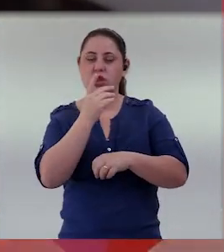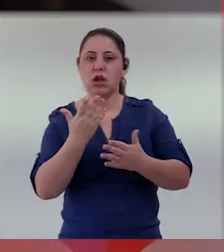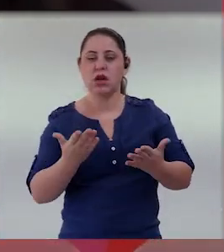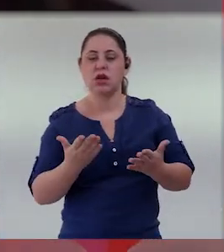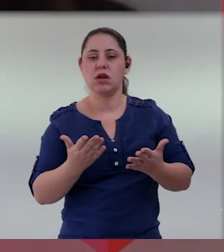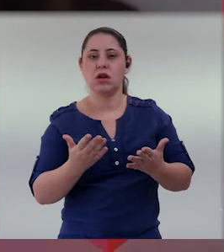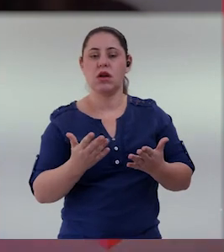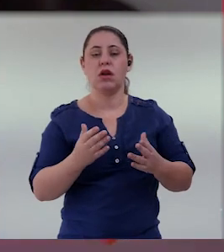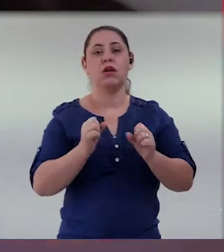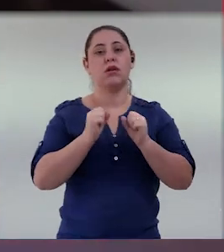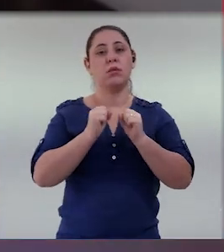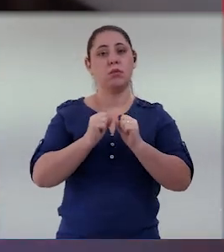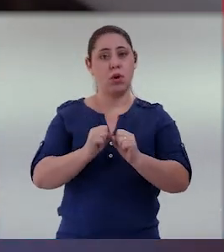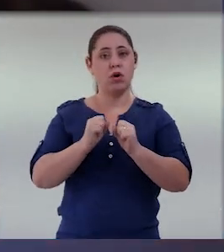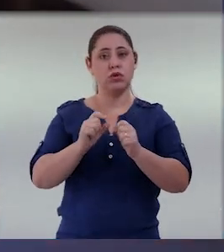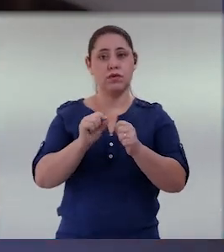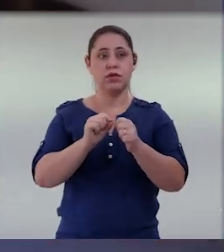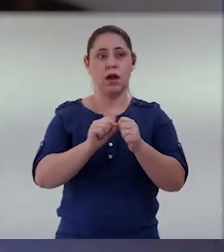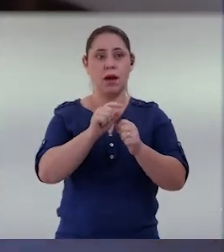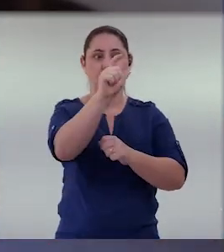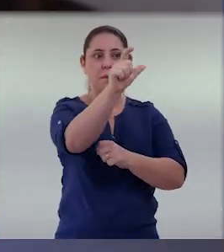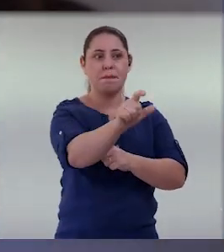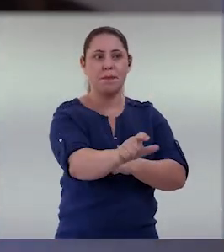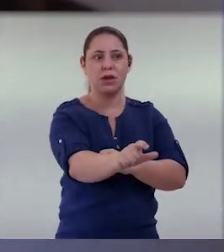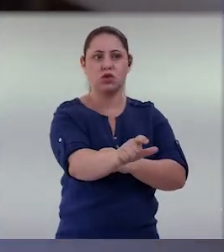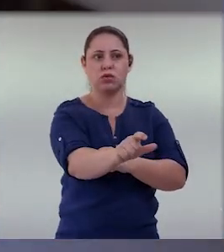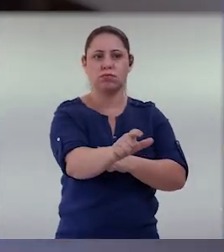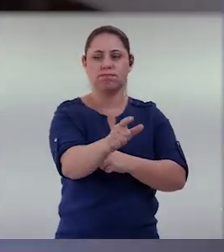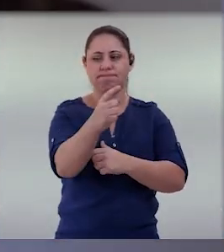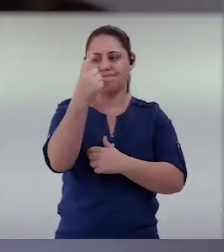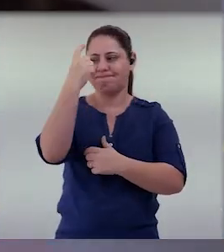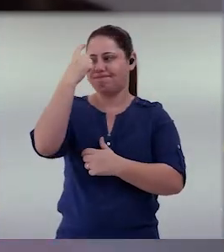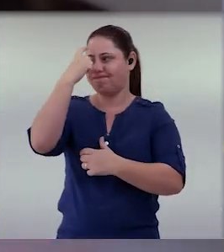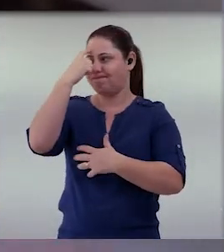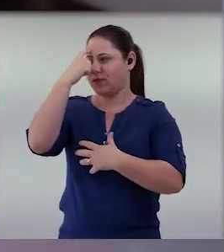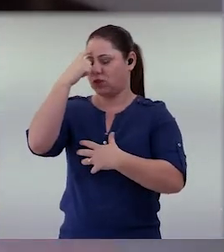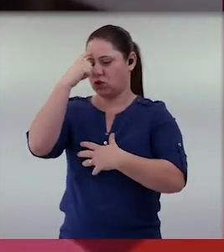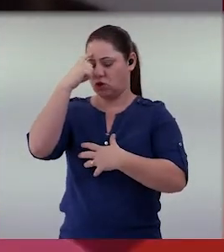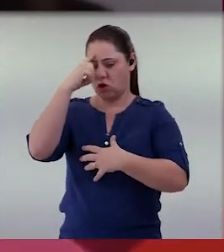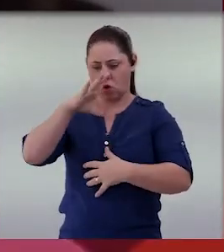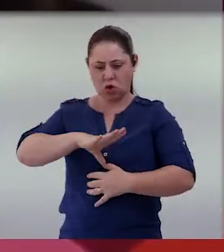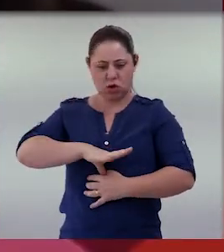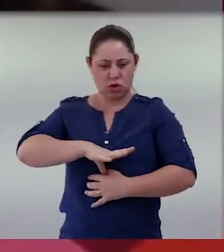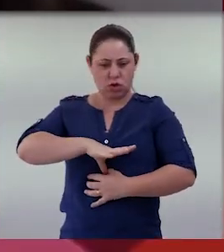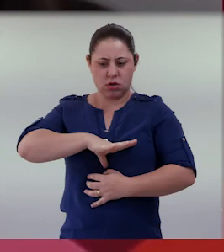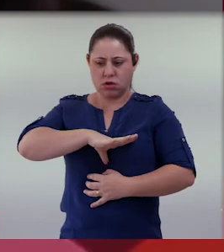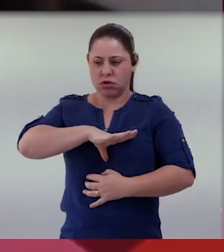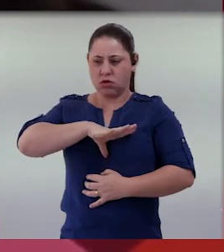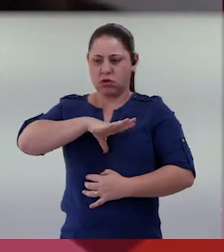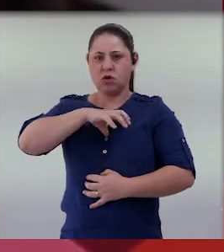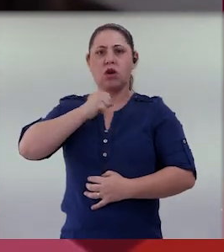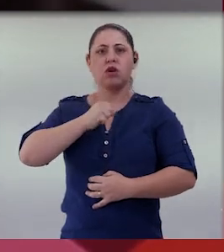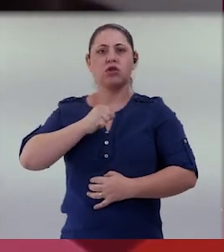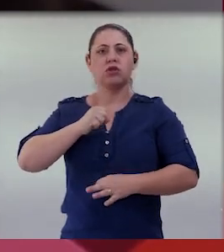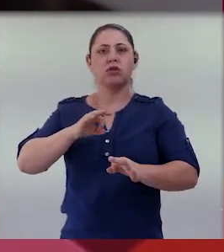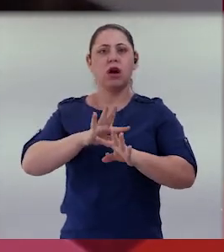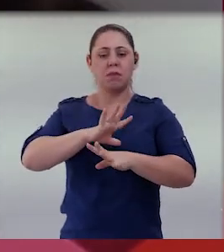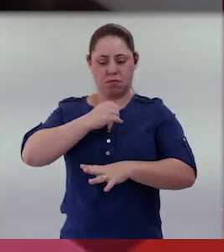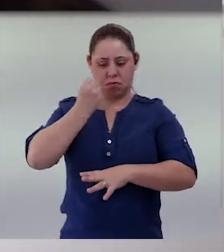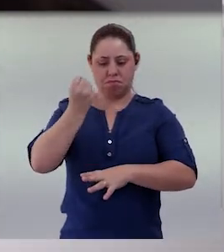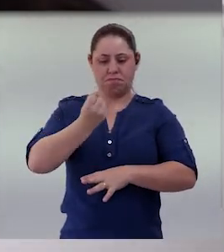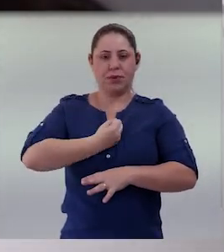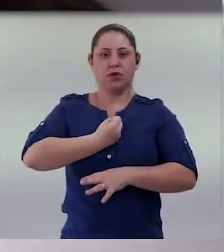definindo que é frescura, né, a gente pode estar levando essa pessoa até a tomar coragem